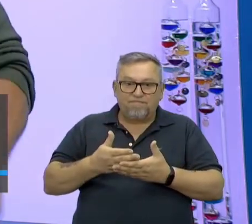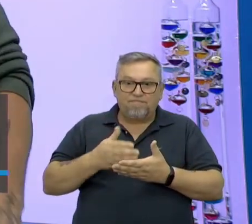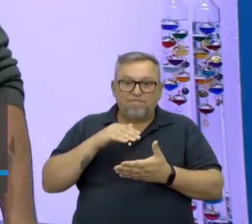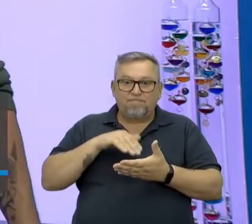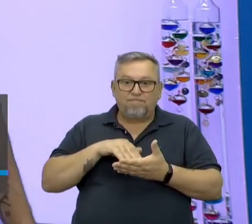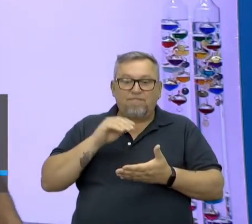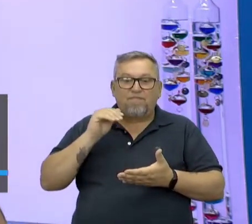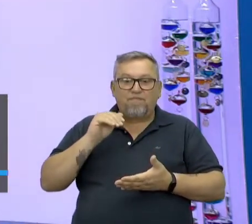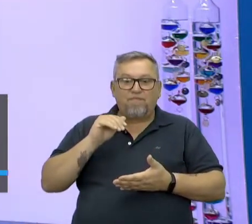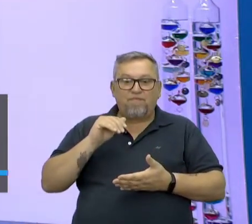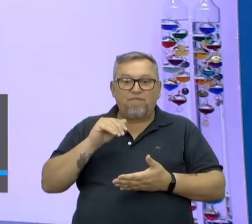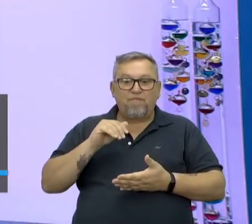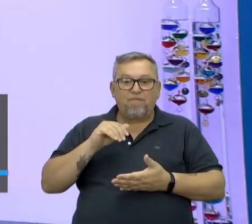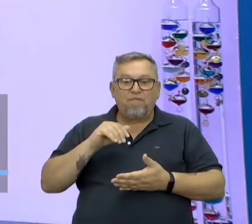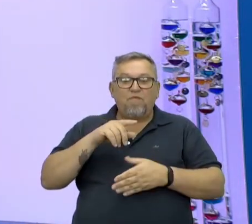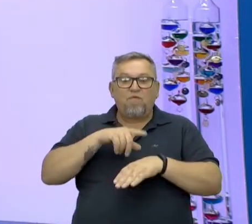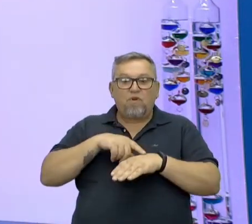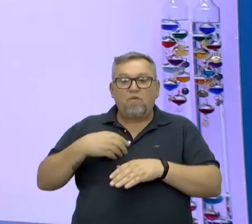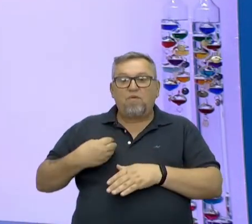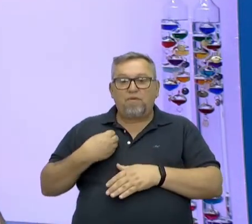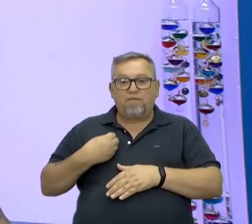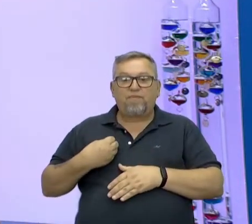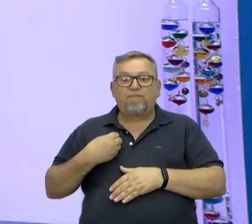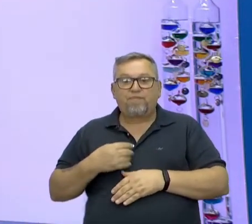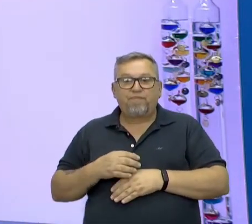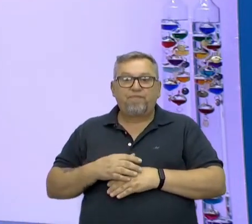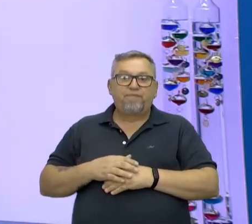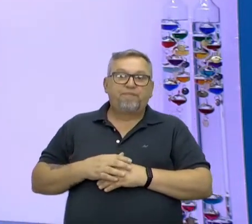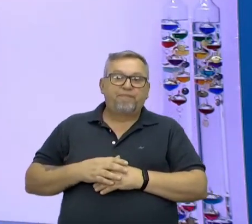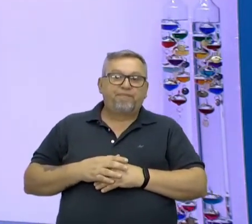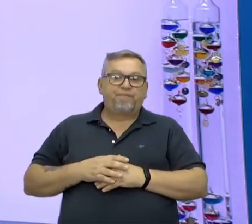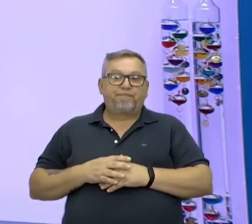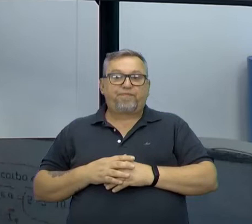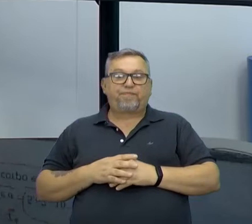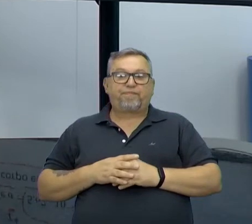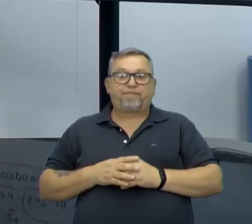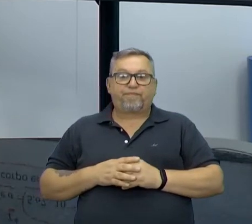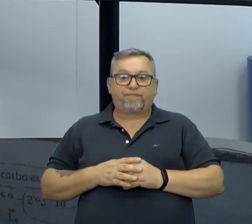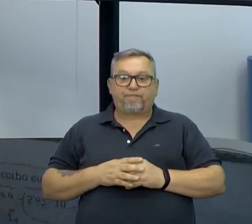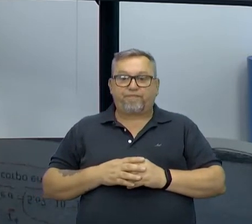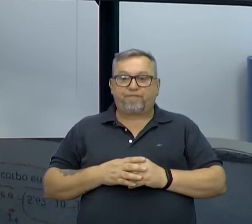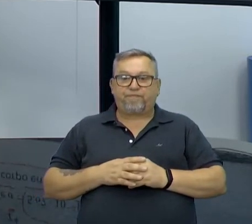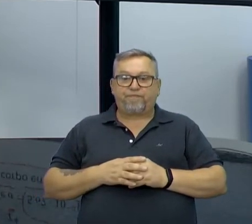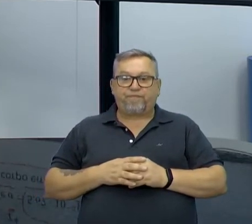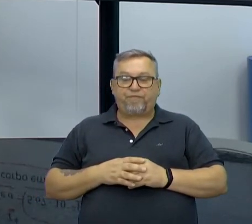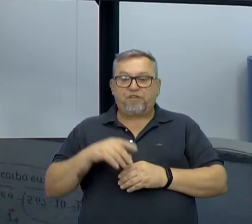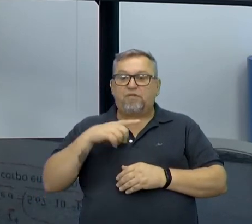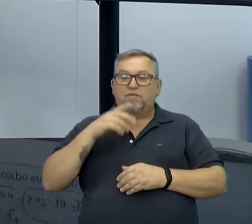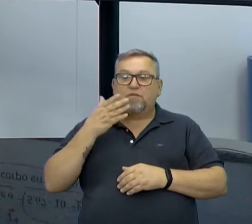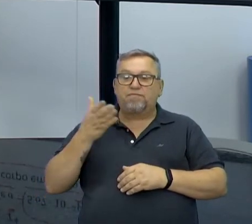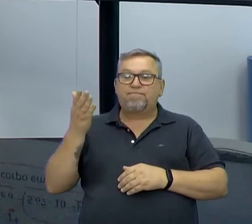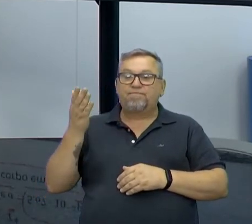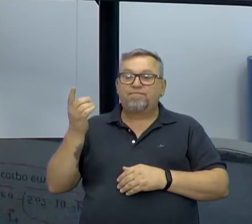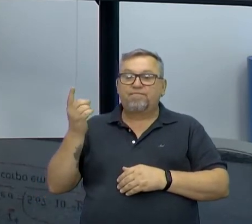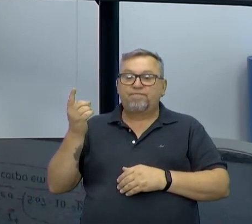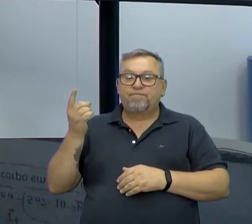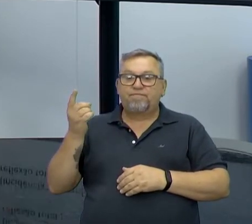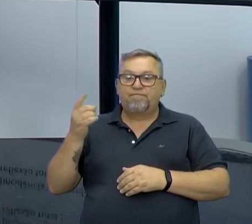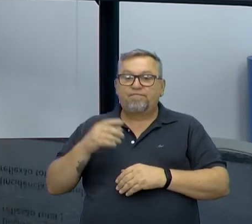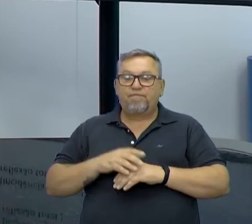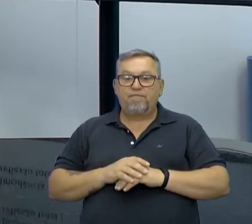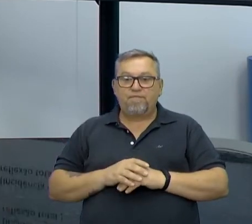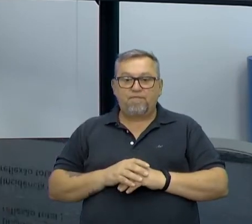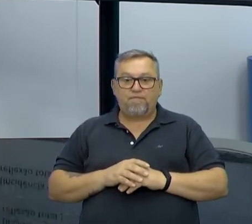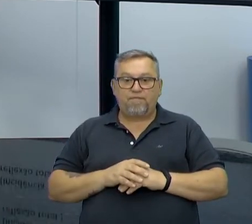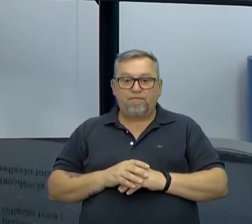até o tempo de vida, se brincar, né? O fluxo desse sistema aí. Ó, tá para vocês aí, a interação a ideia da